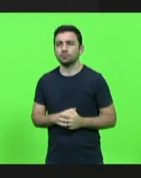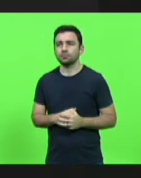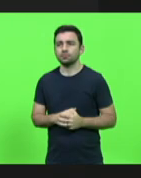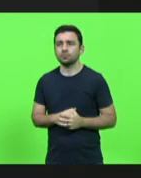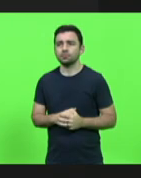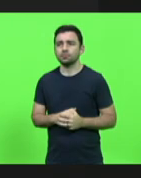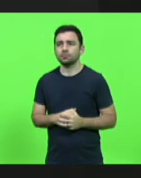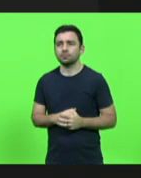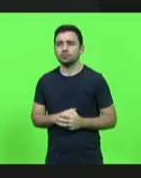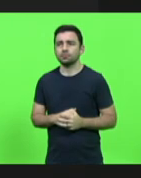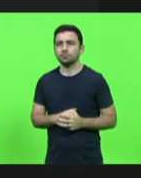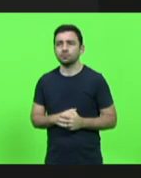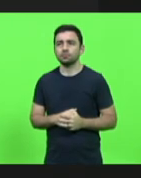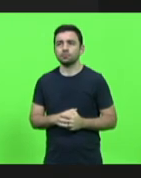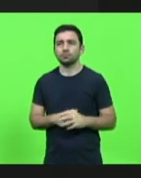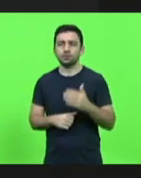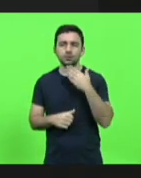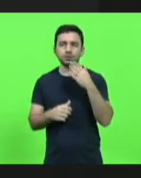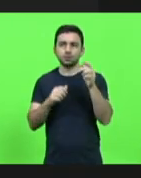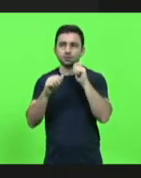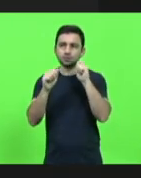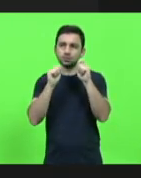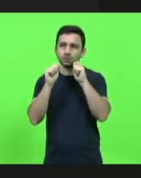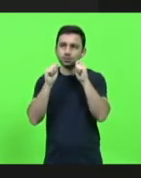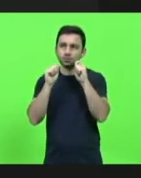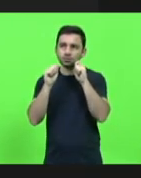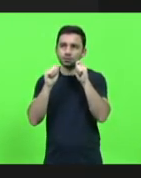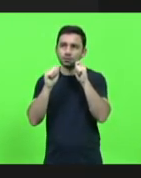presidente. Eu pediria assessoria para que